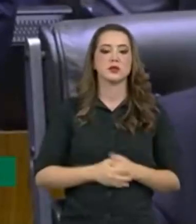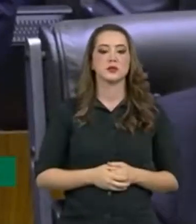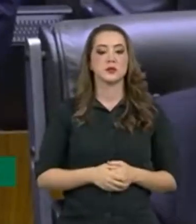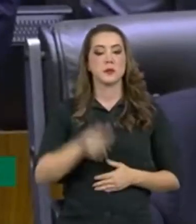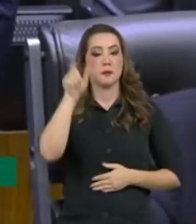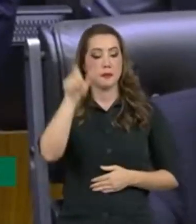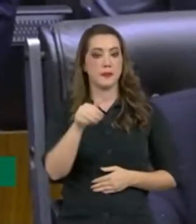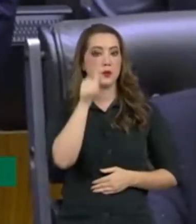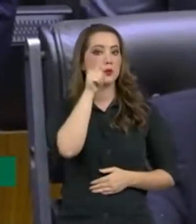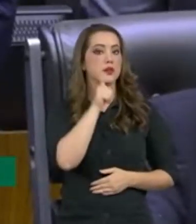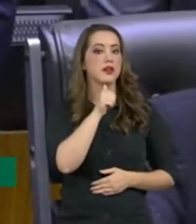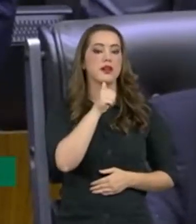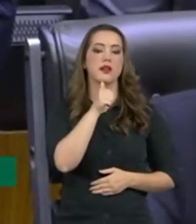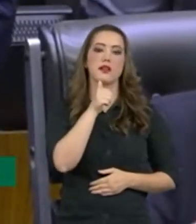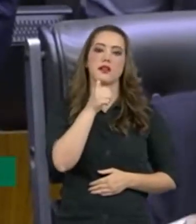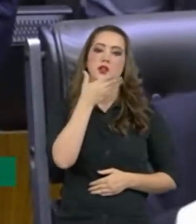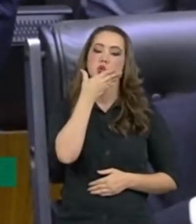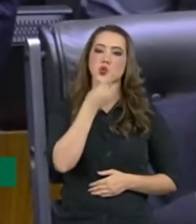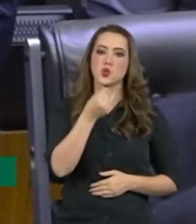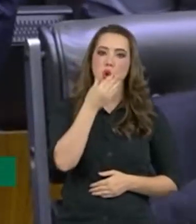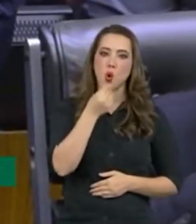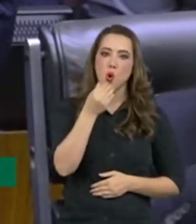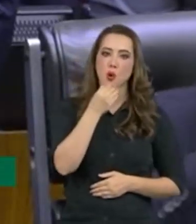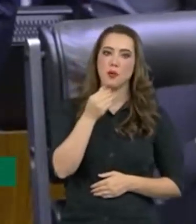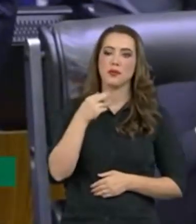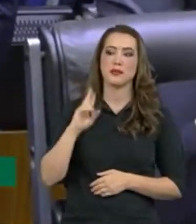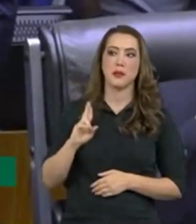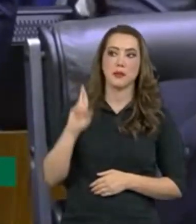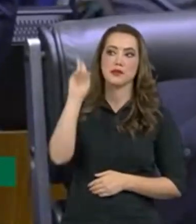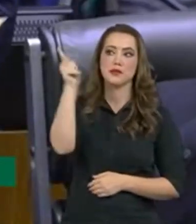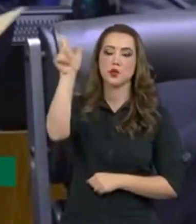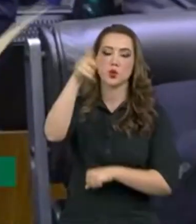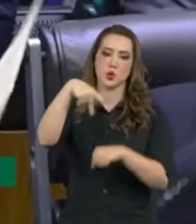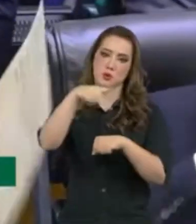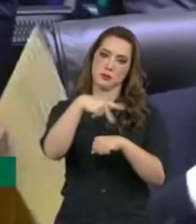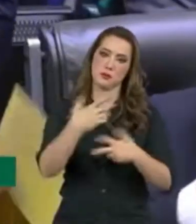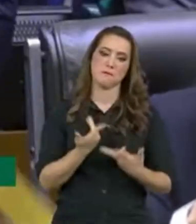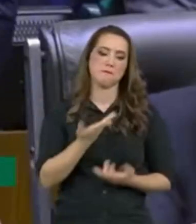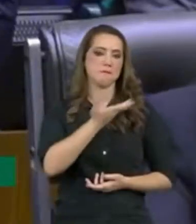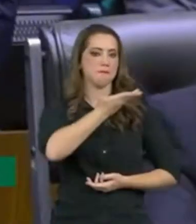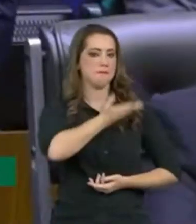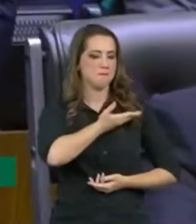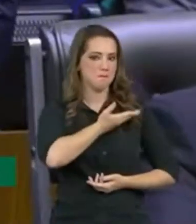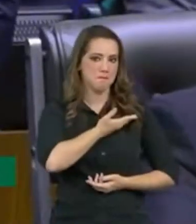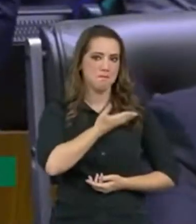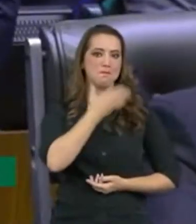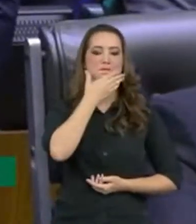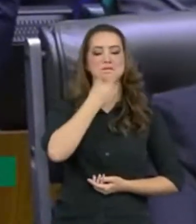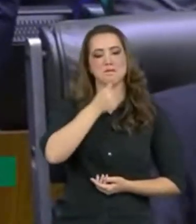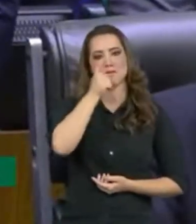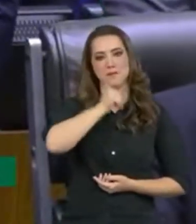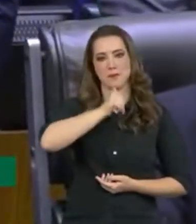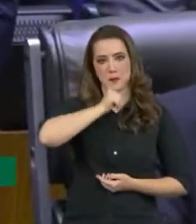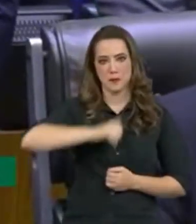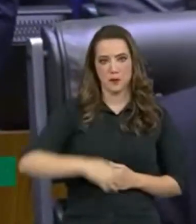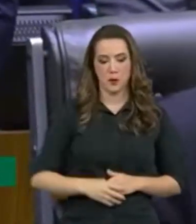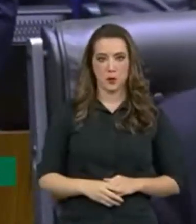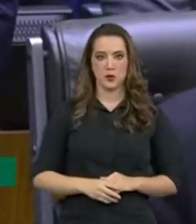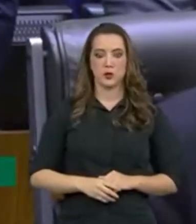senhoras e senhores chefes de delegação estrangeira, meus amigos e minhas amigas.